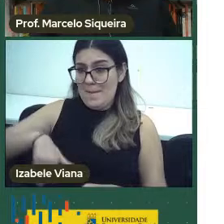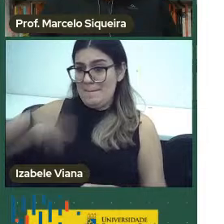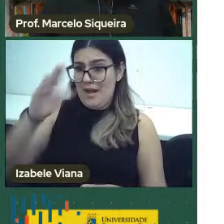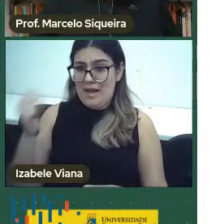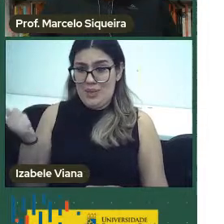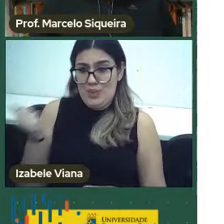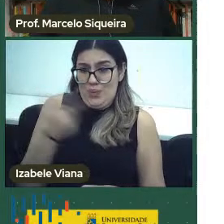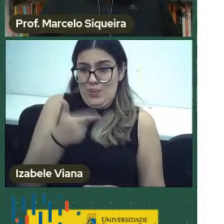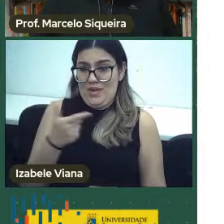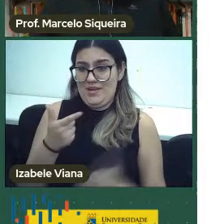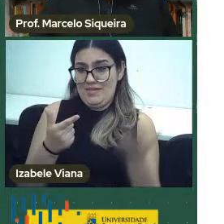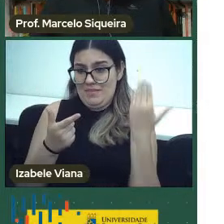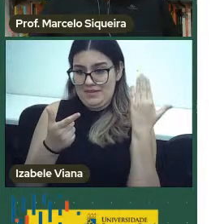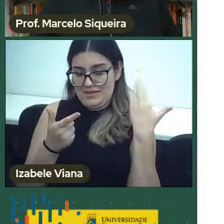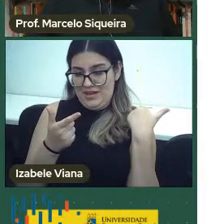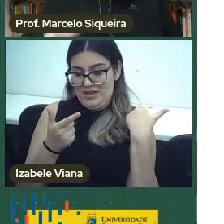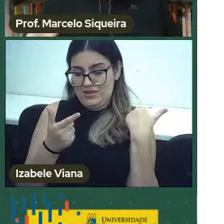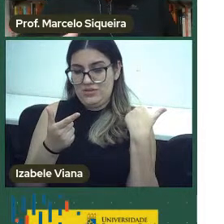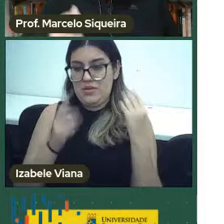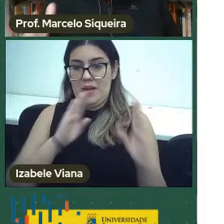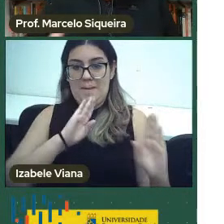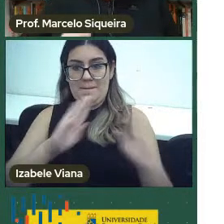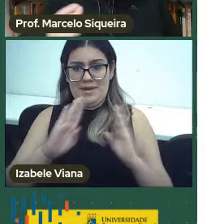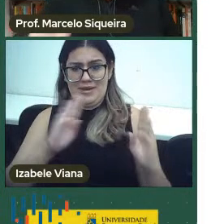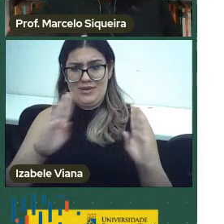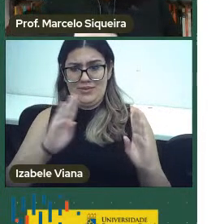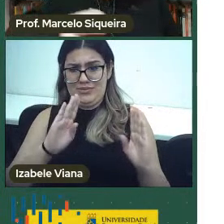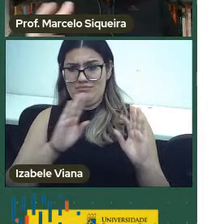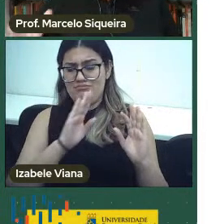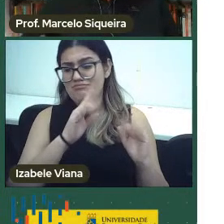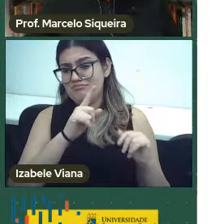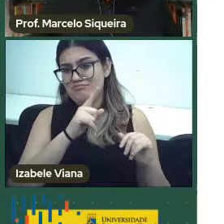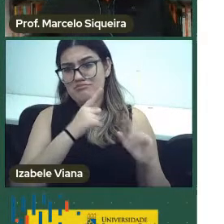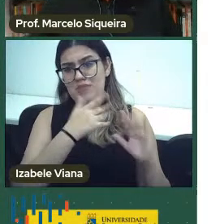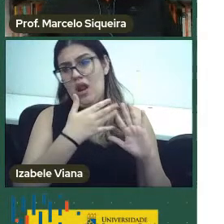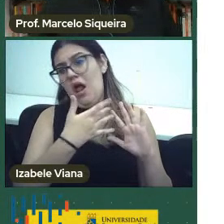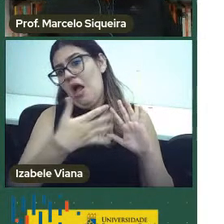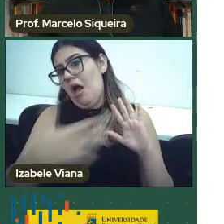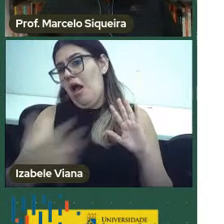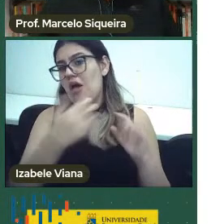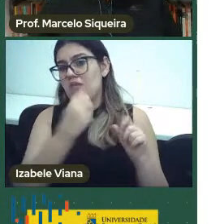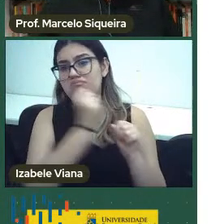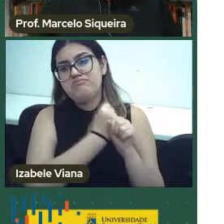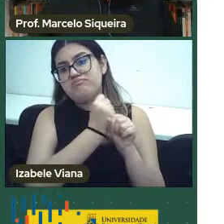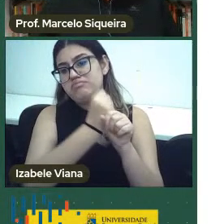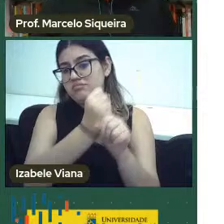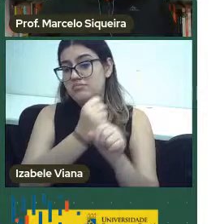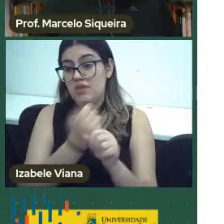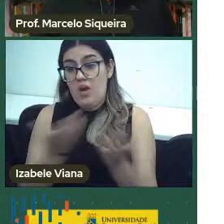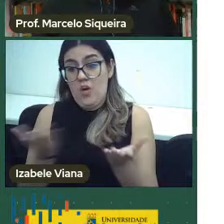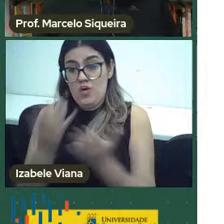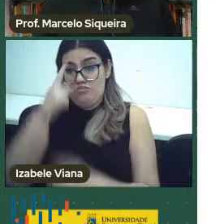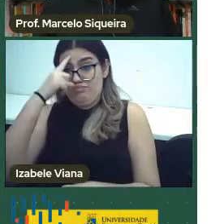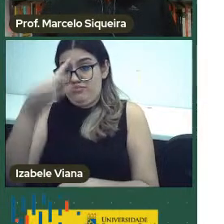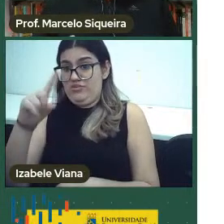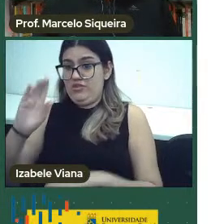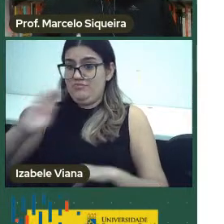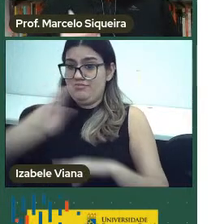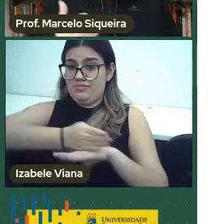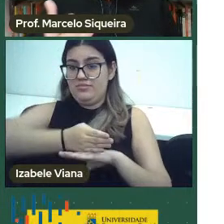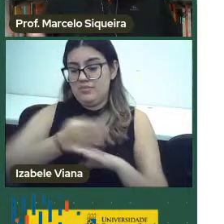trabalhar com imagem é um trabalho, ainda mais nós, arquivistas, que trabalhamos com essa dimensão, né, de conjunto,